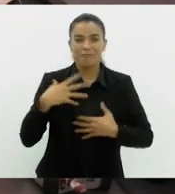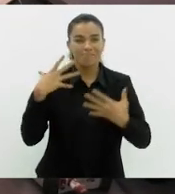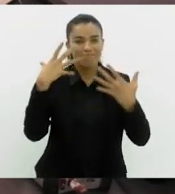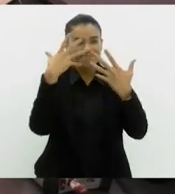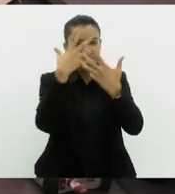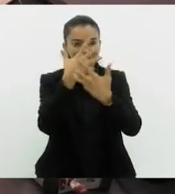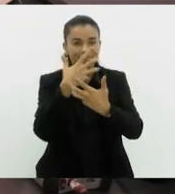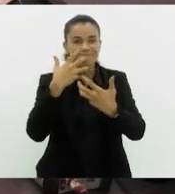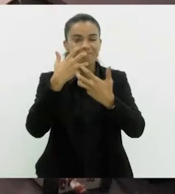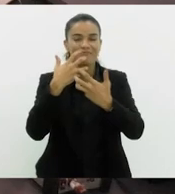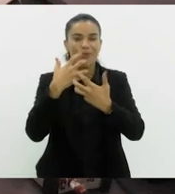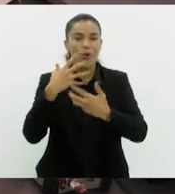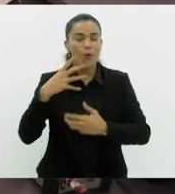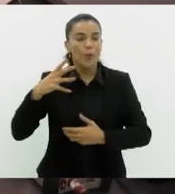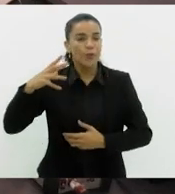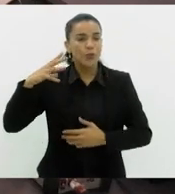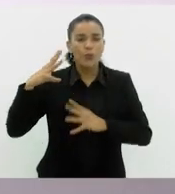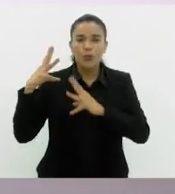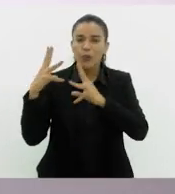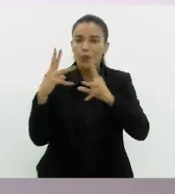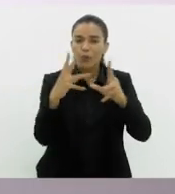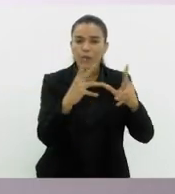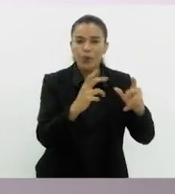que eu tenho ouvido aqui.